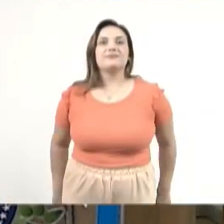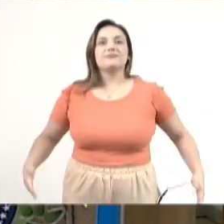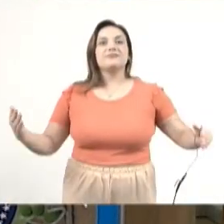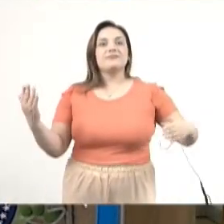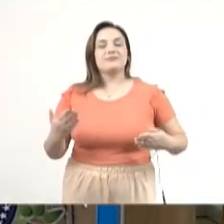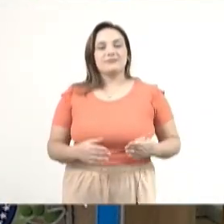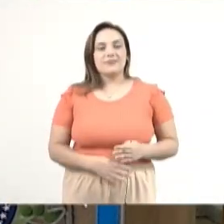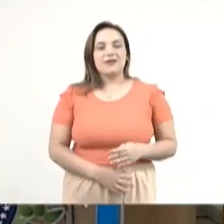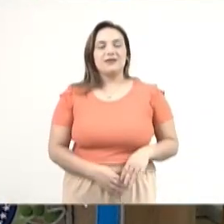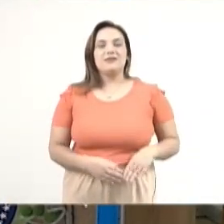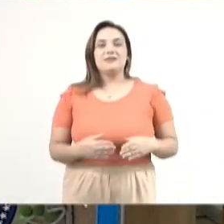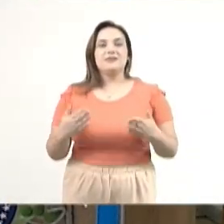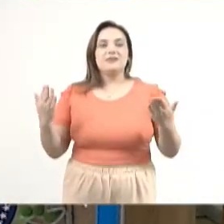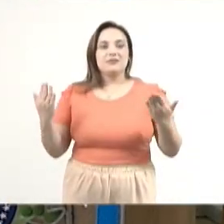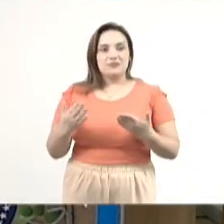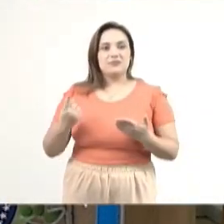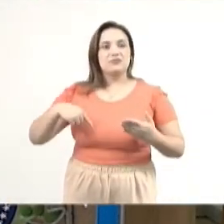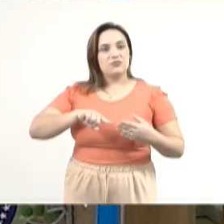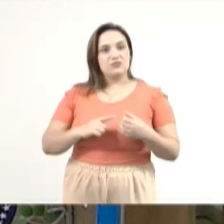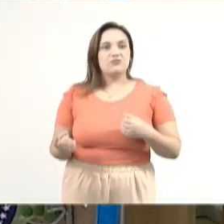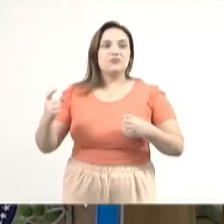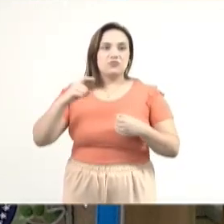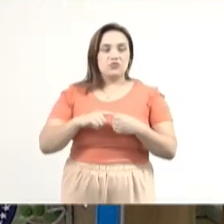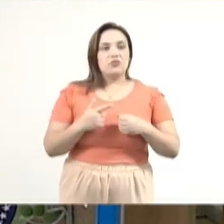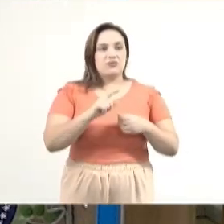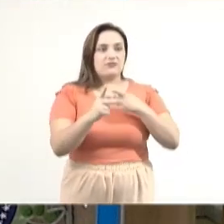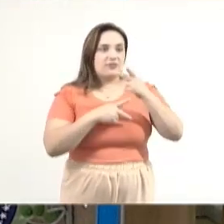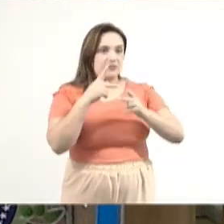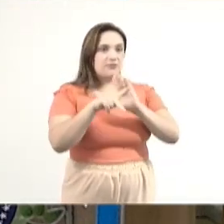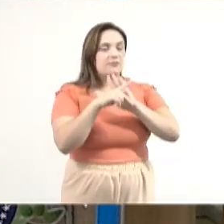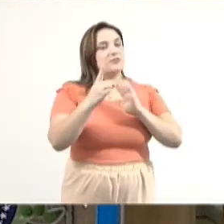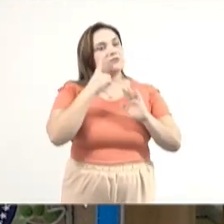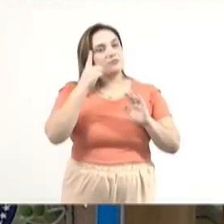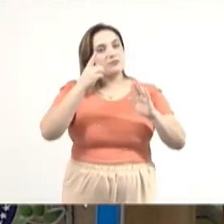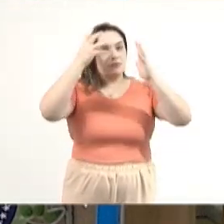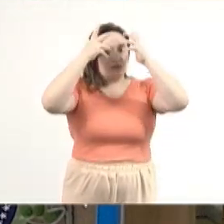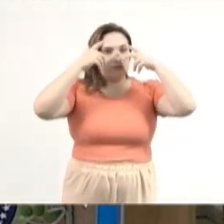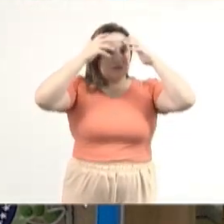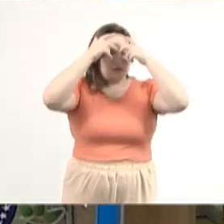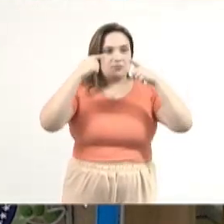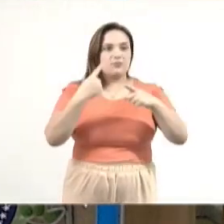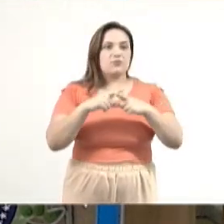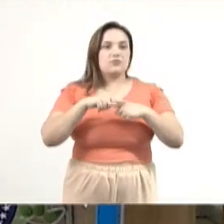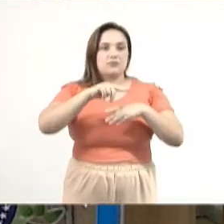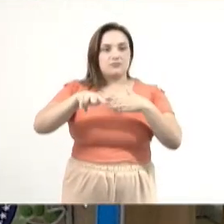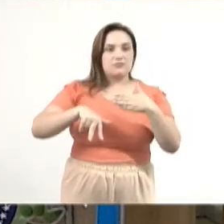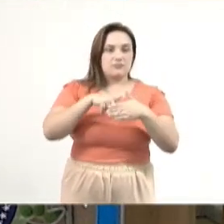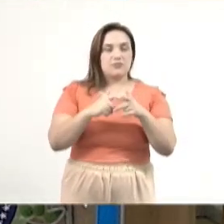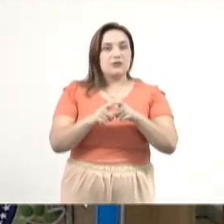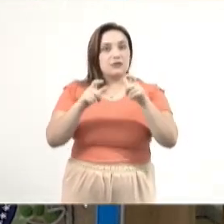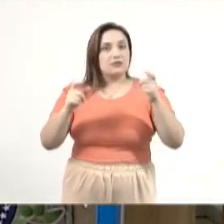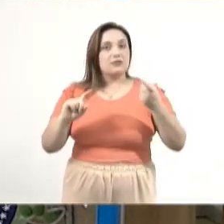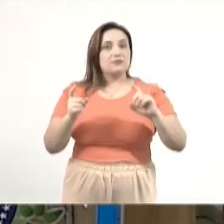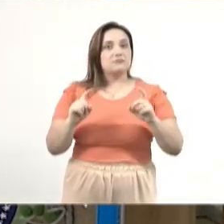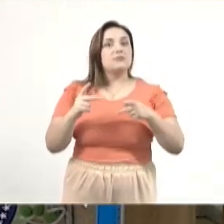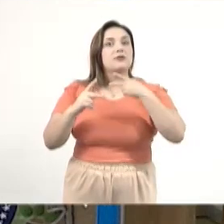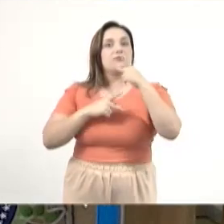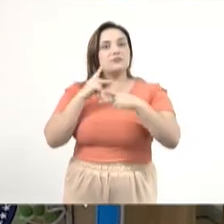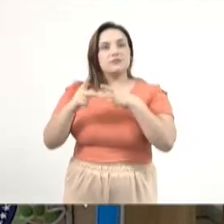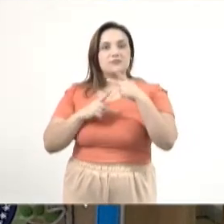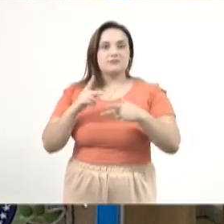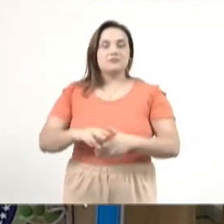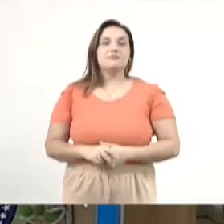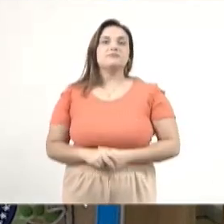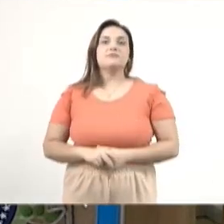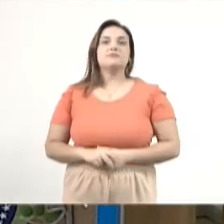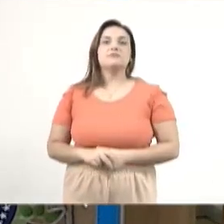Pois é, né? Daqui a pouquinho a gente volta com uma outra fala do deputado Paulo Duarte. Ele ocupou a tribuna durante o grande expediente para falar sobre